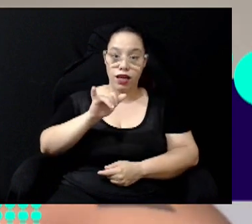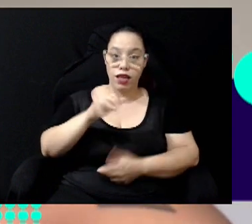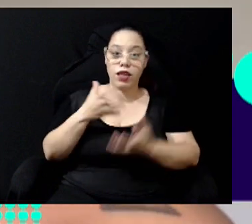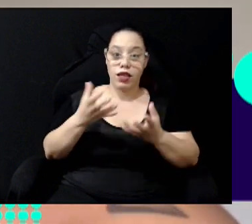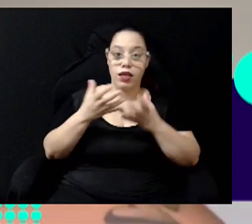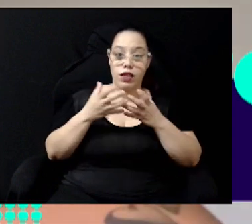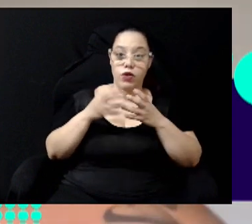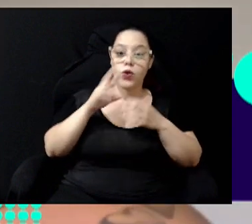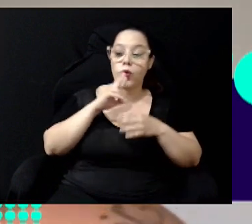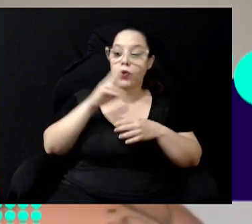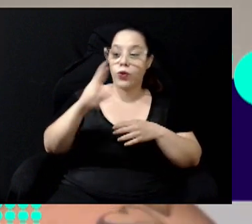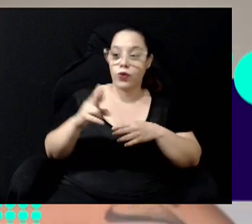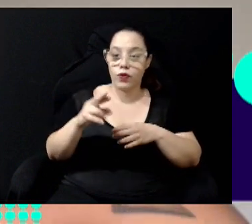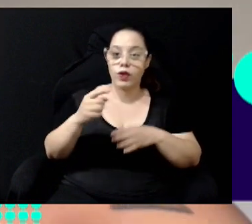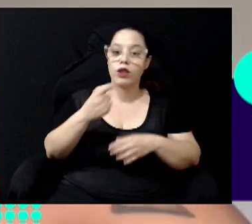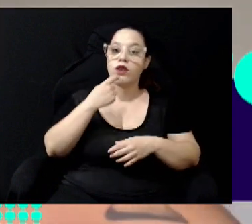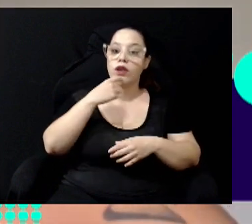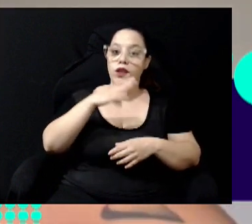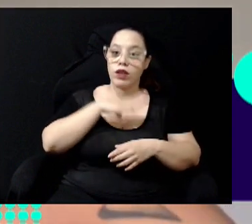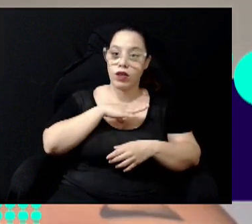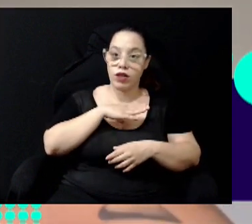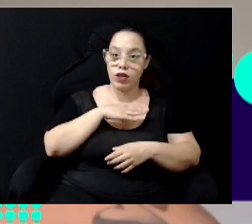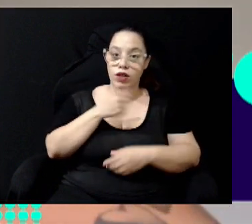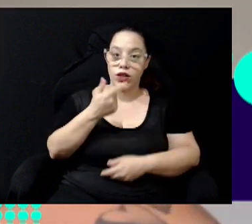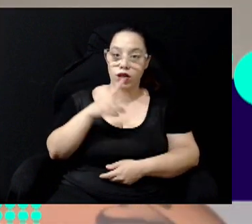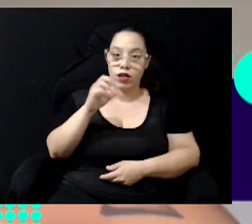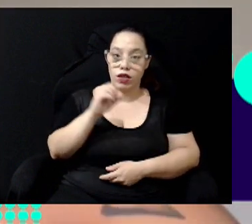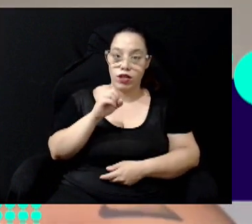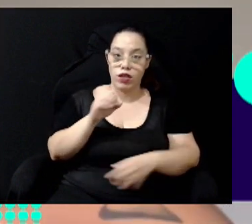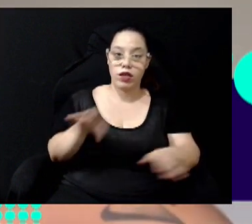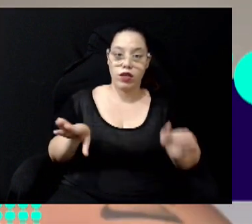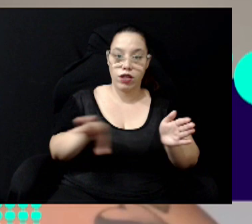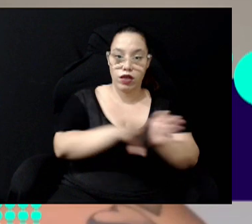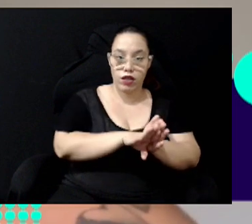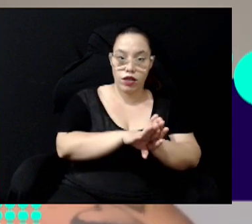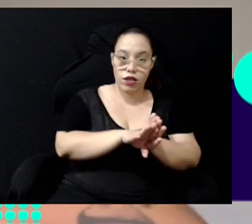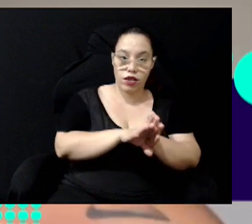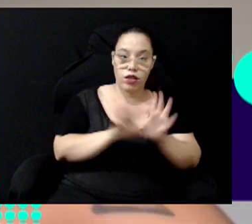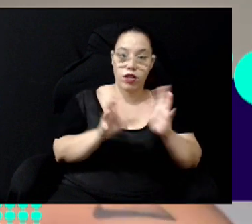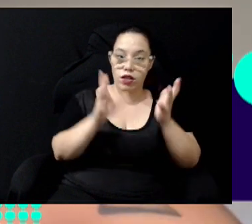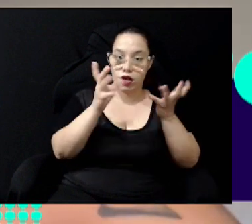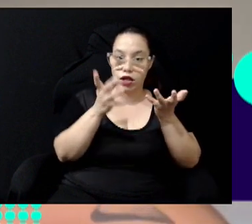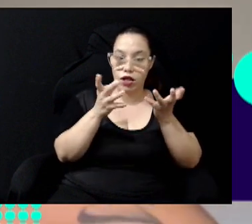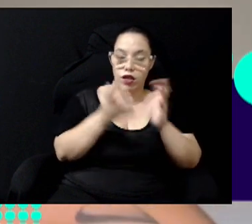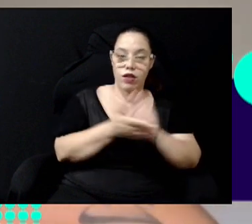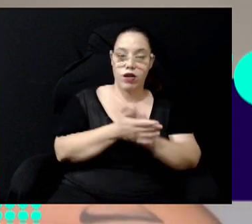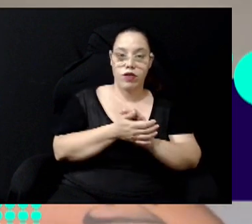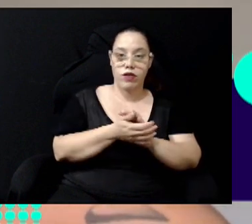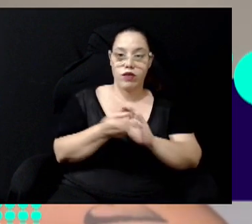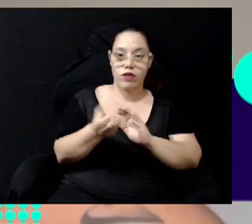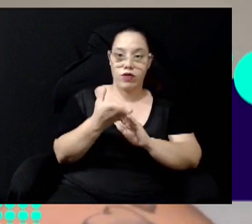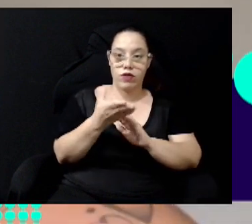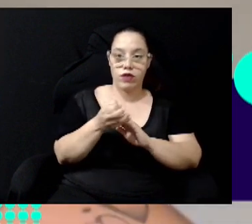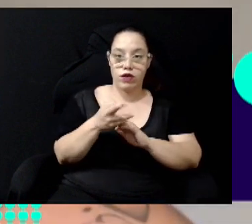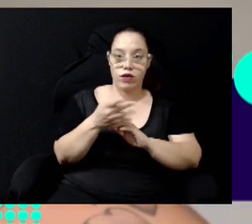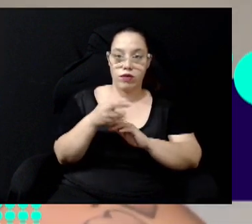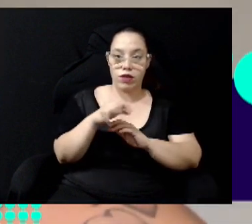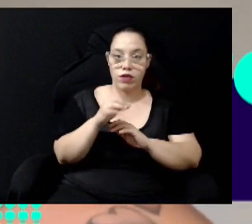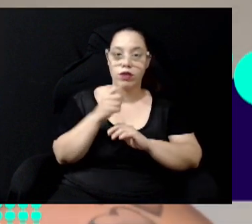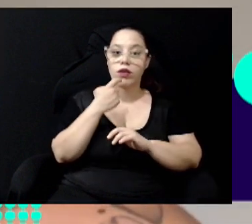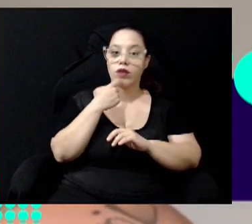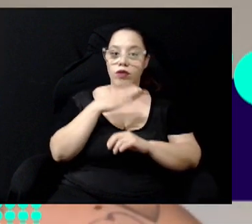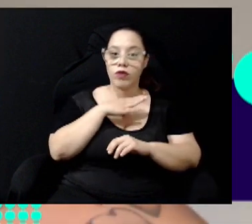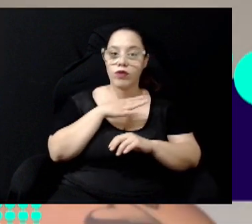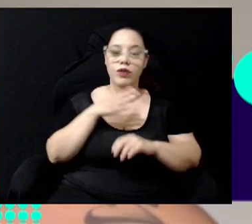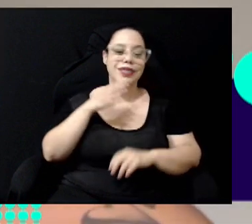que é de Campinas. Dia 28, estamos chegando aí com o show de Amaríssima, lançamento do show de Amaríssima em Campinas. Eu tô muito